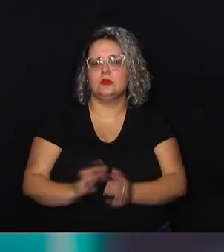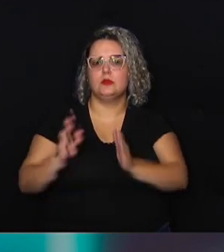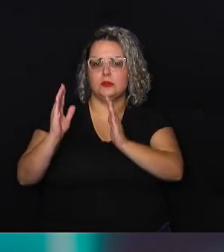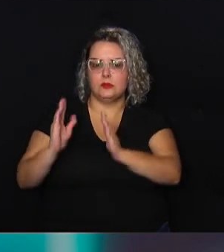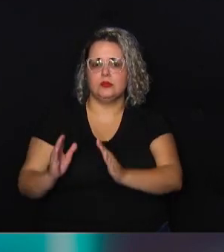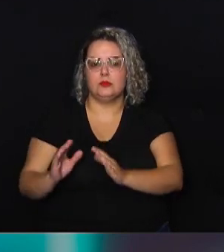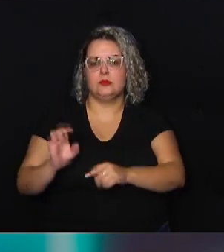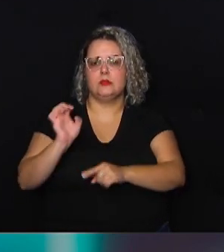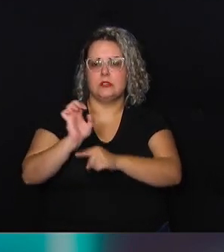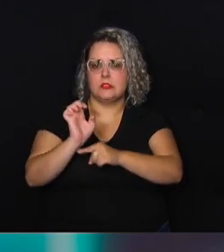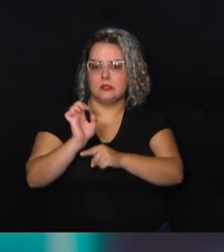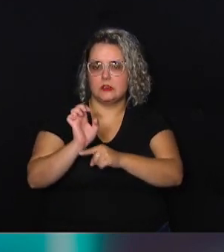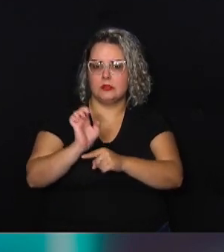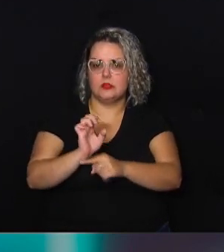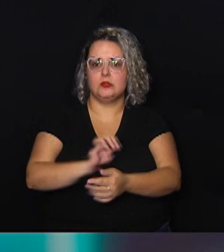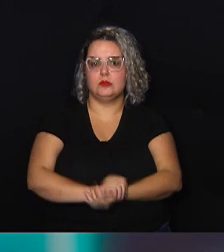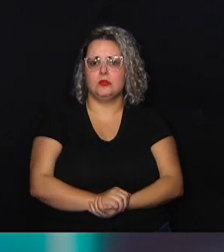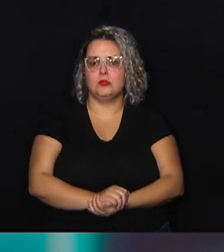estadual,